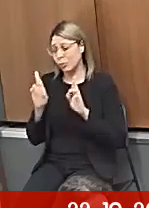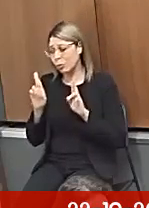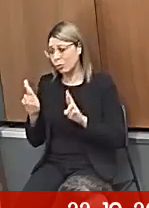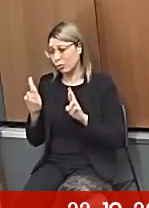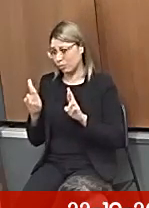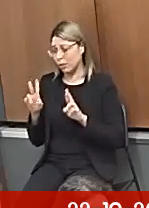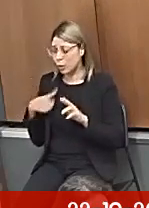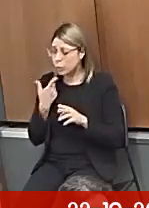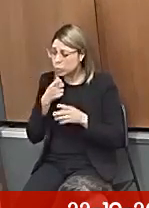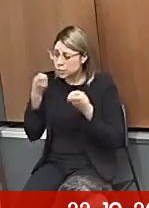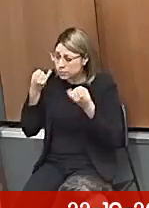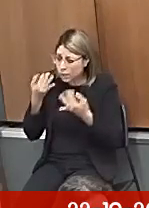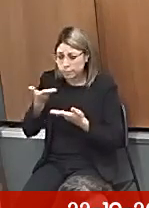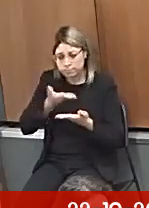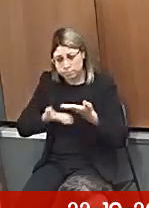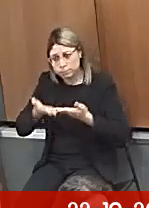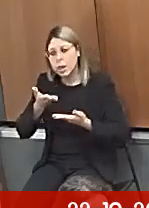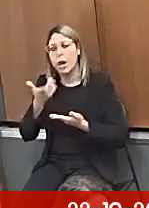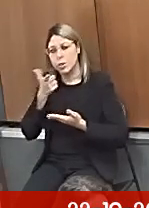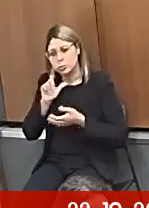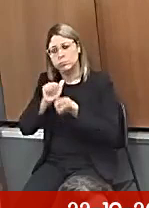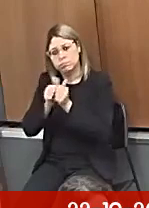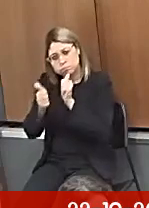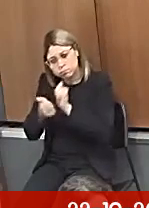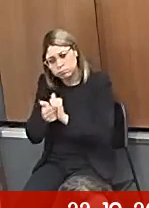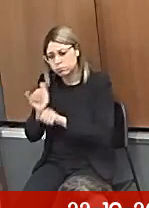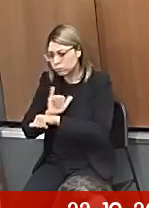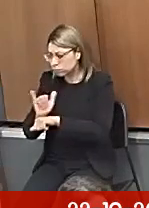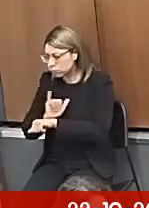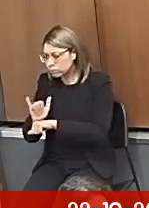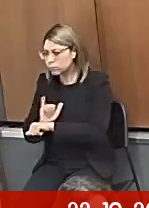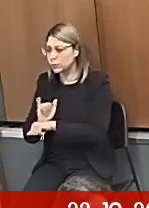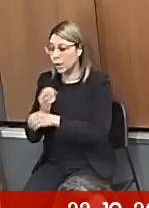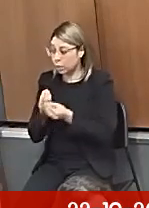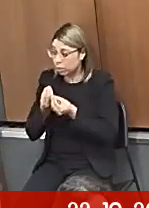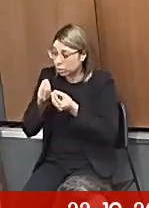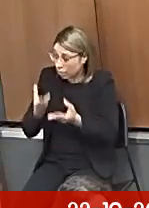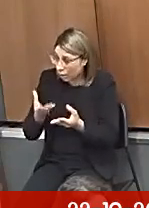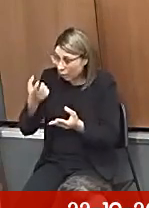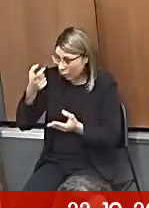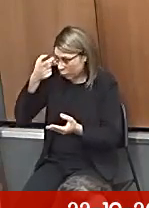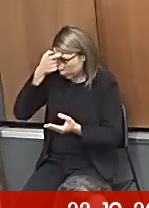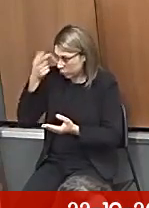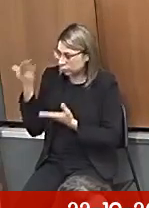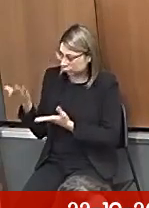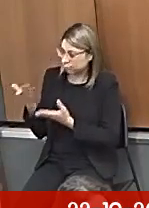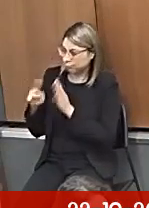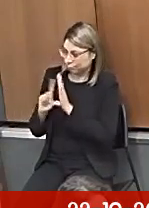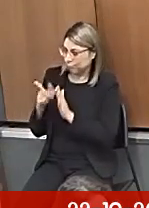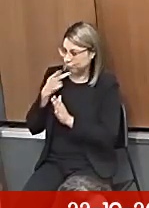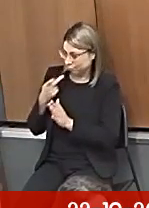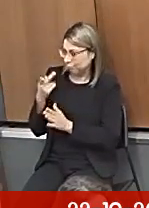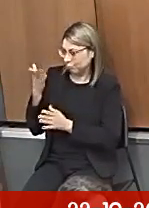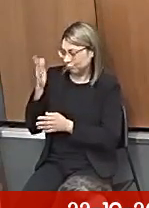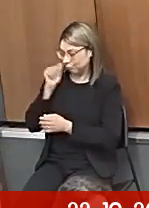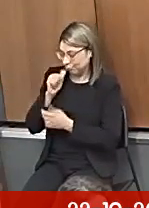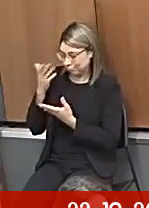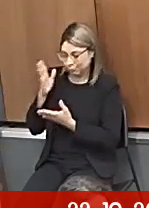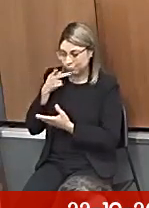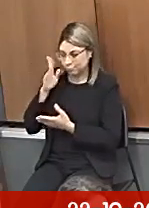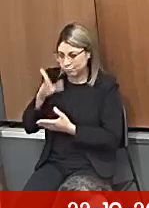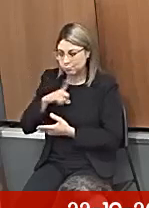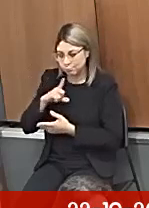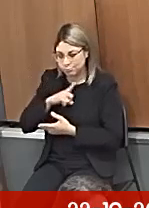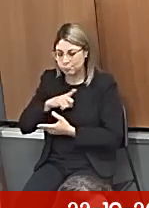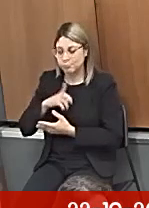consiga explicar e consiga criar alternativas, tanto para a conscientização, que você bem disse que já houve essa conscientização, as escolas já